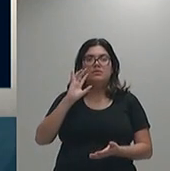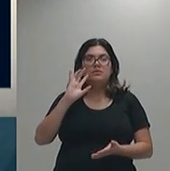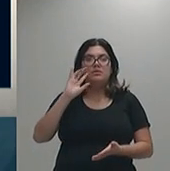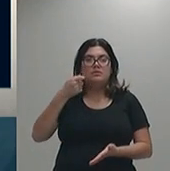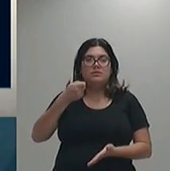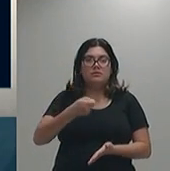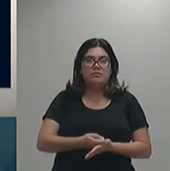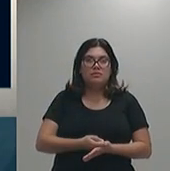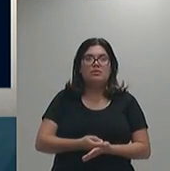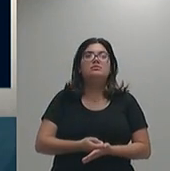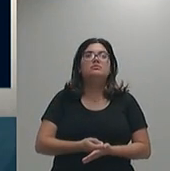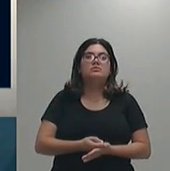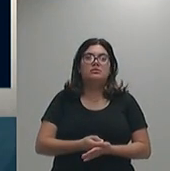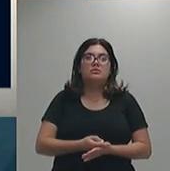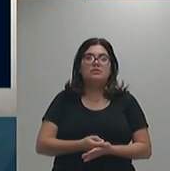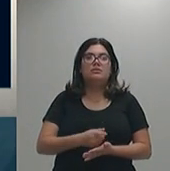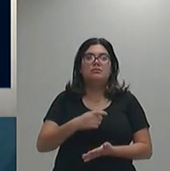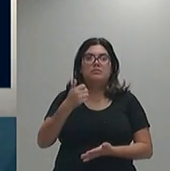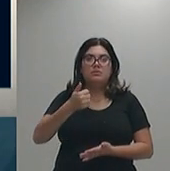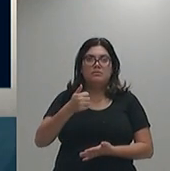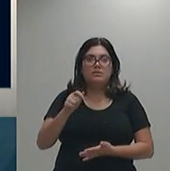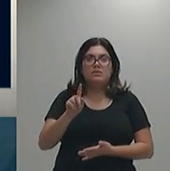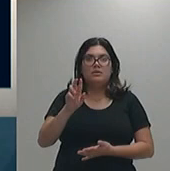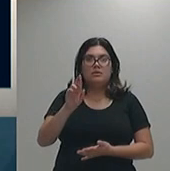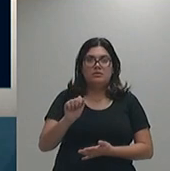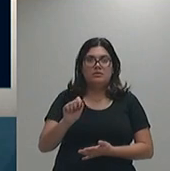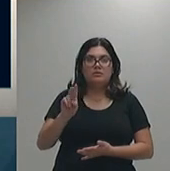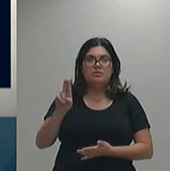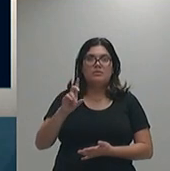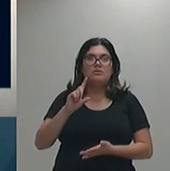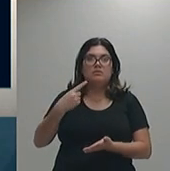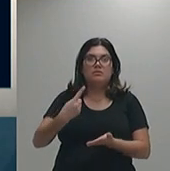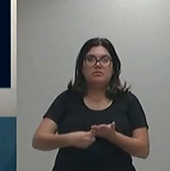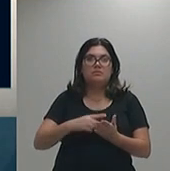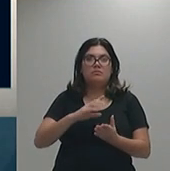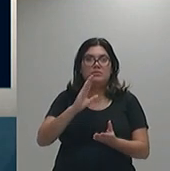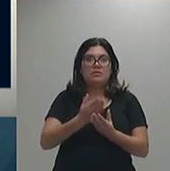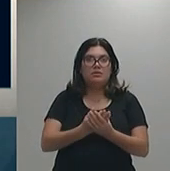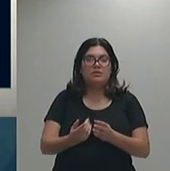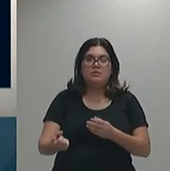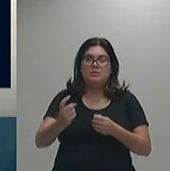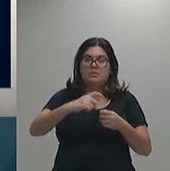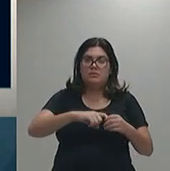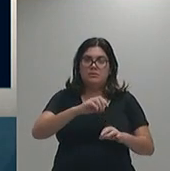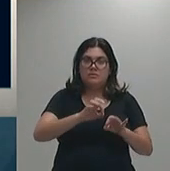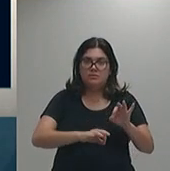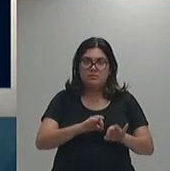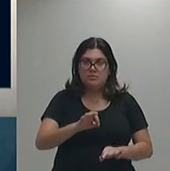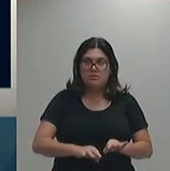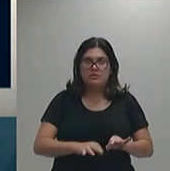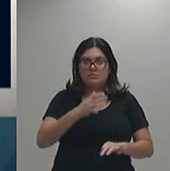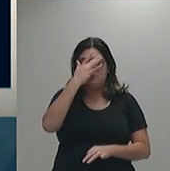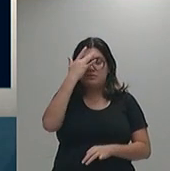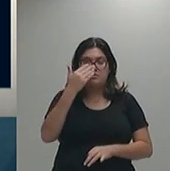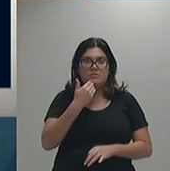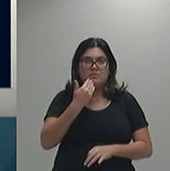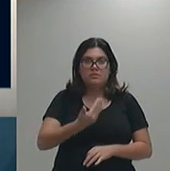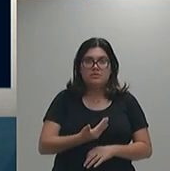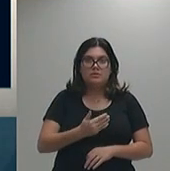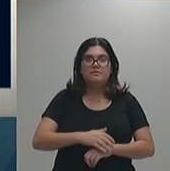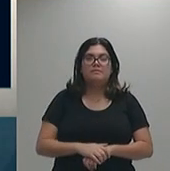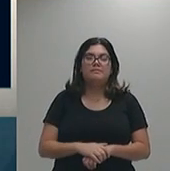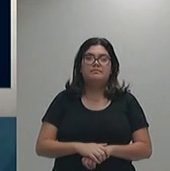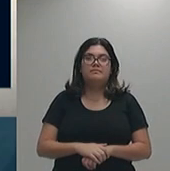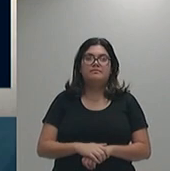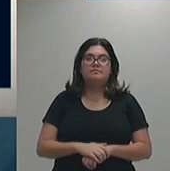íntegra a decisão de primeiro grau que deferiu o processamento da recuperação judicial dos recorrentes e eu